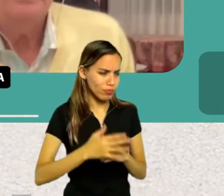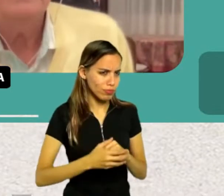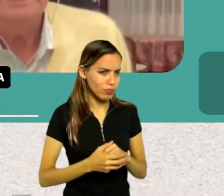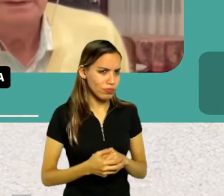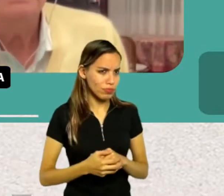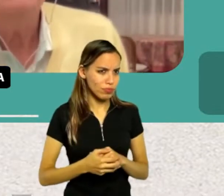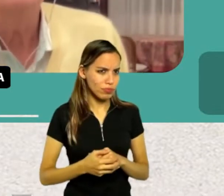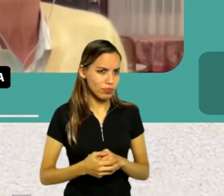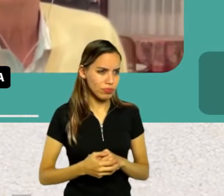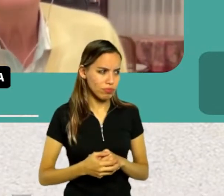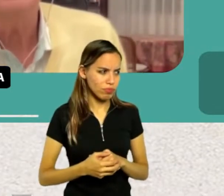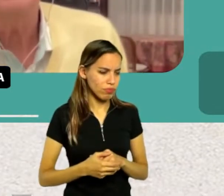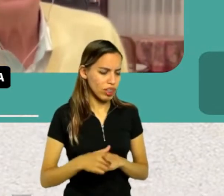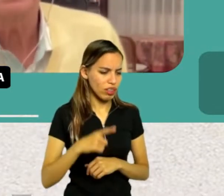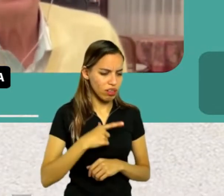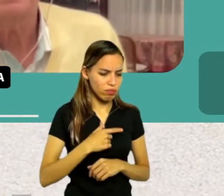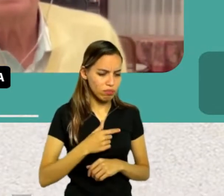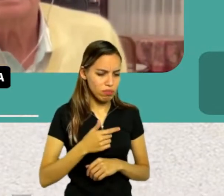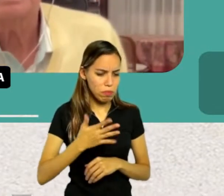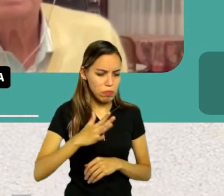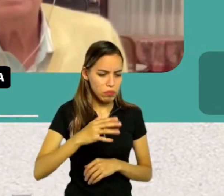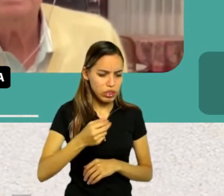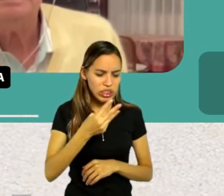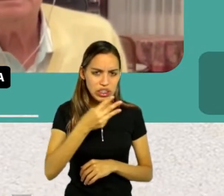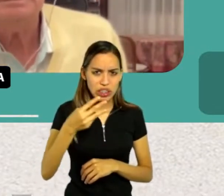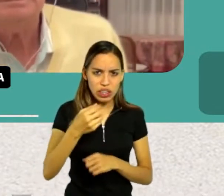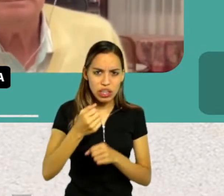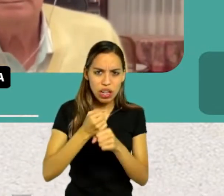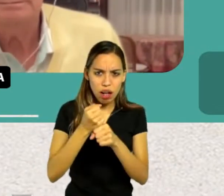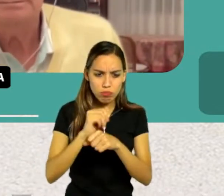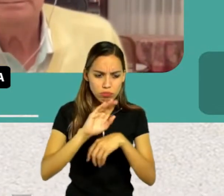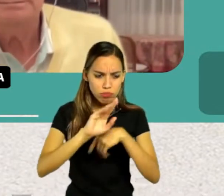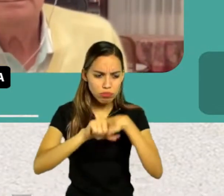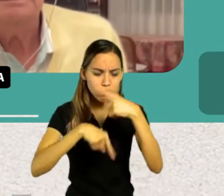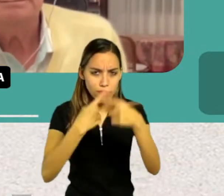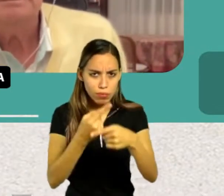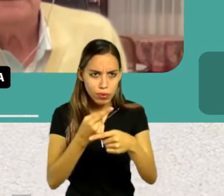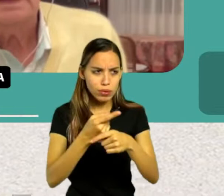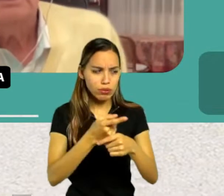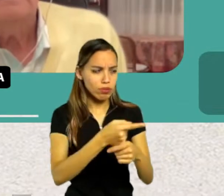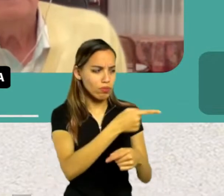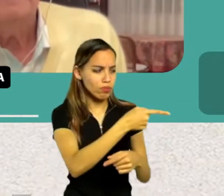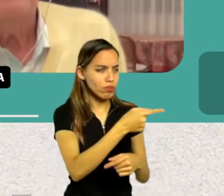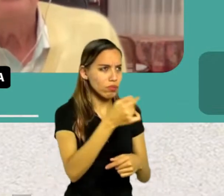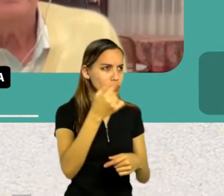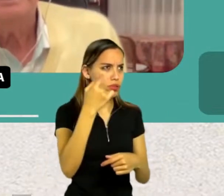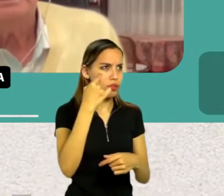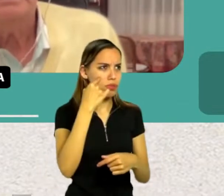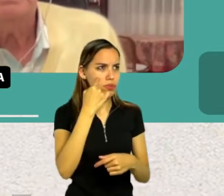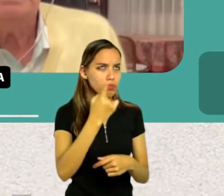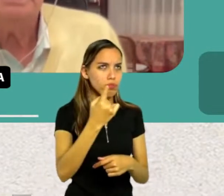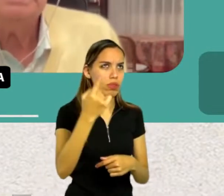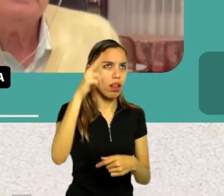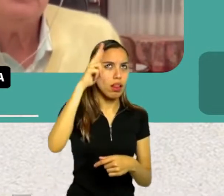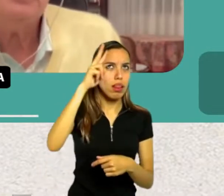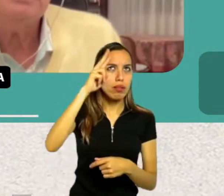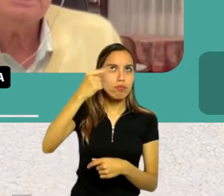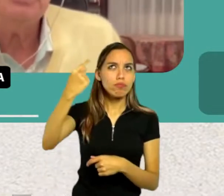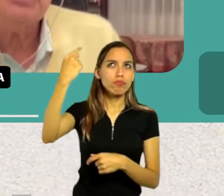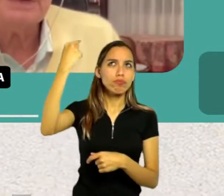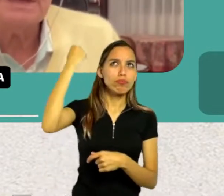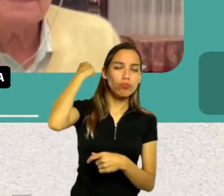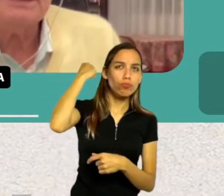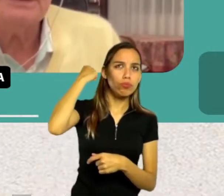já 30 e tantos anos depois, qual é o seu olhar sobre aquele acontecimento? Olha, ali foi